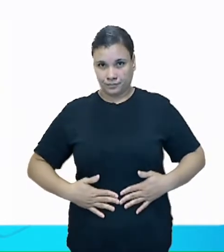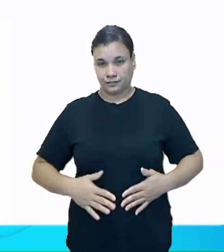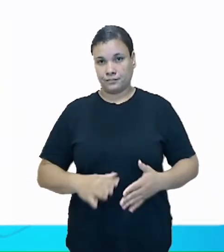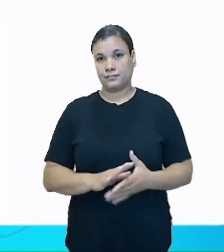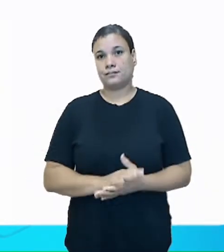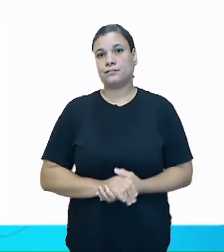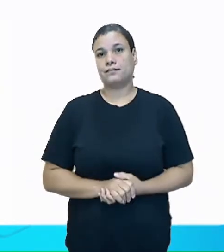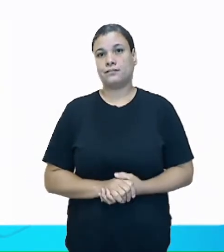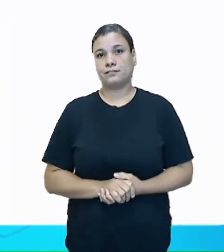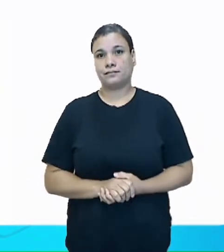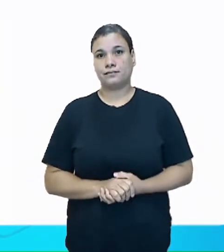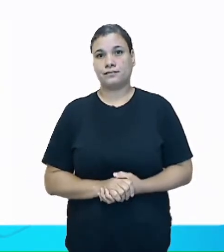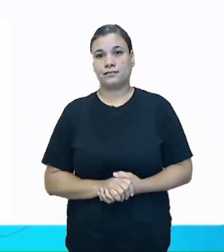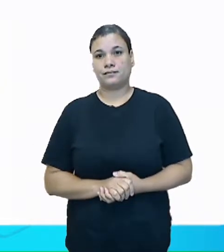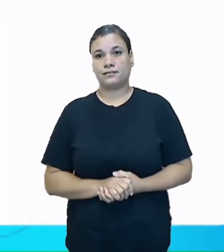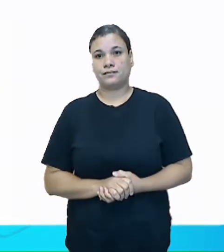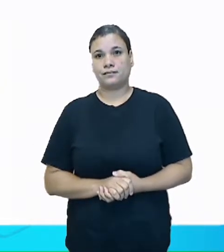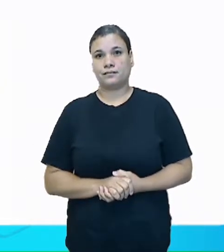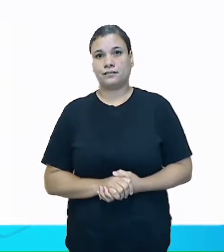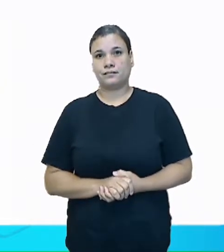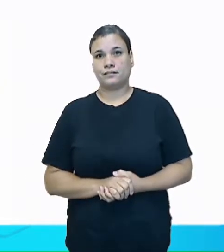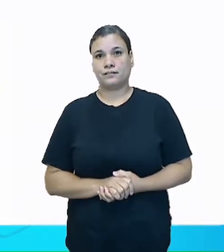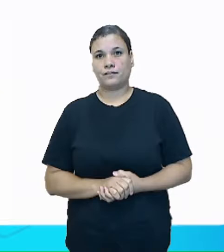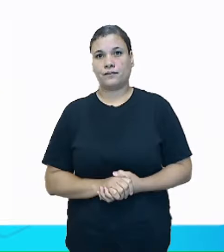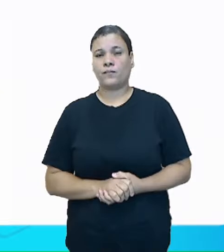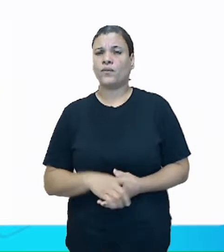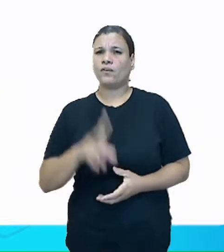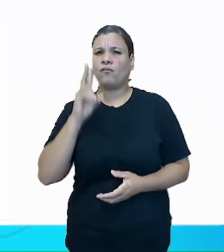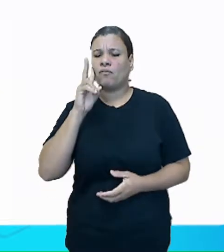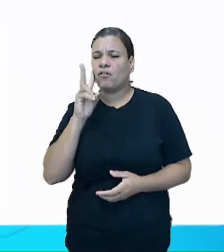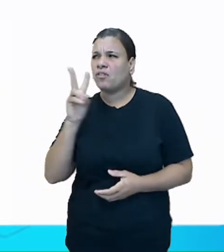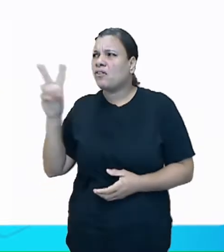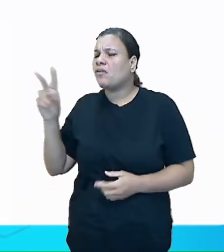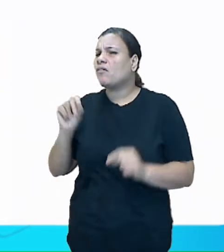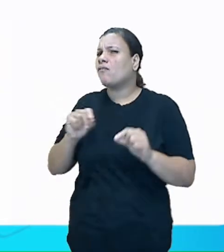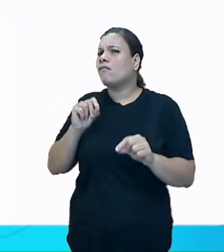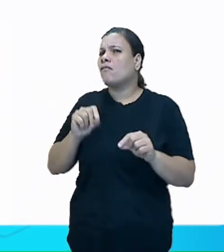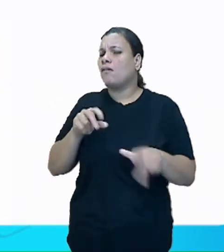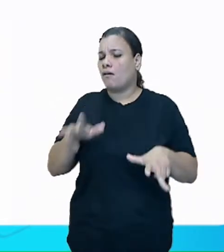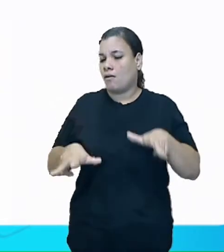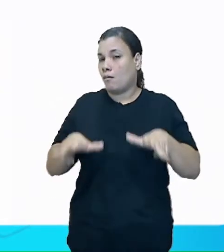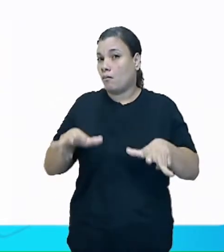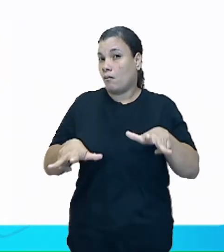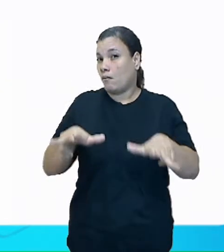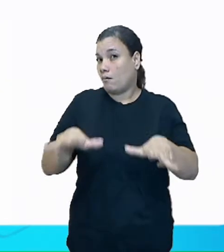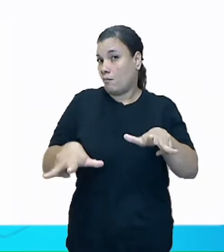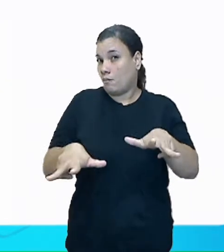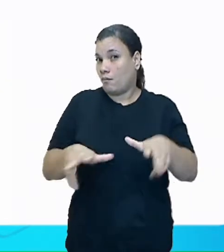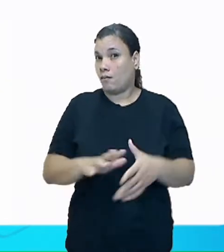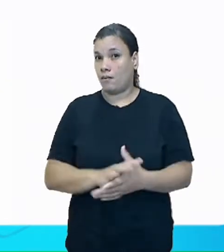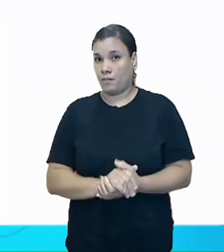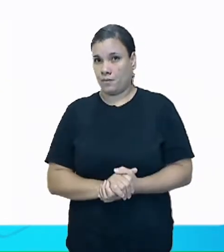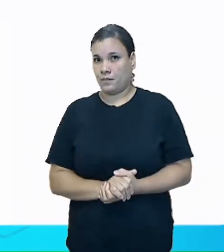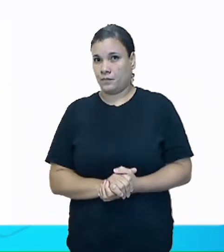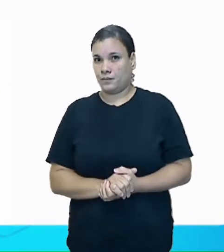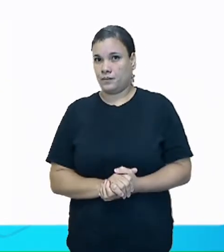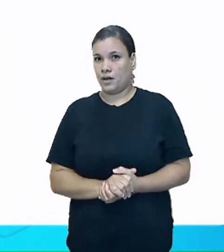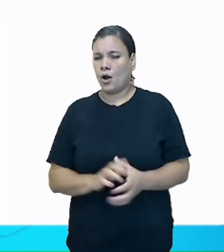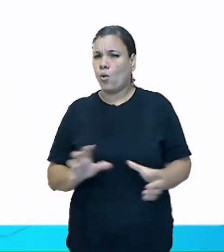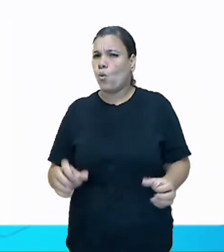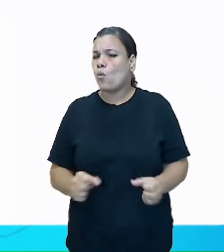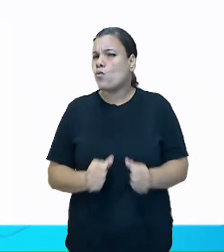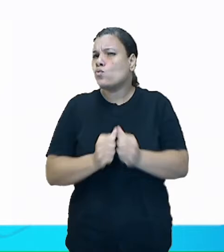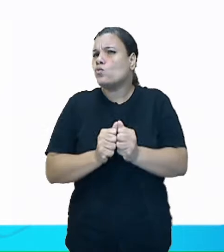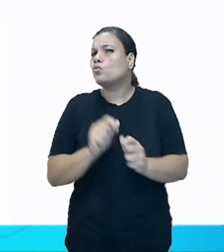abdômen. As pernas estão presentes, ou as patas, elas estão presentes no tórax